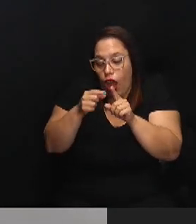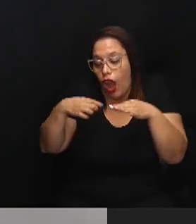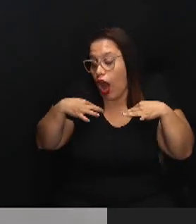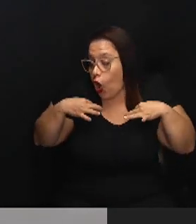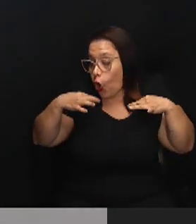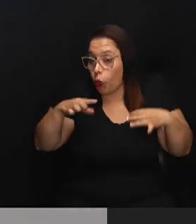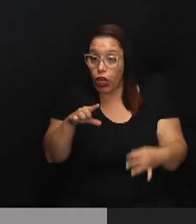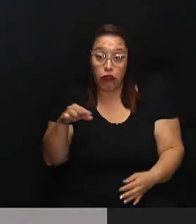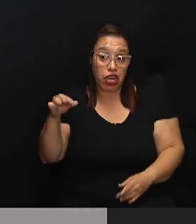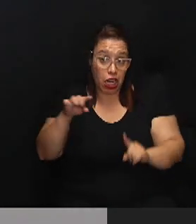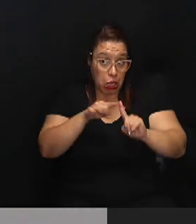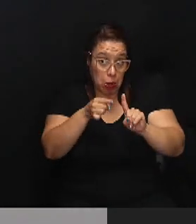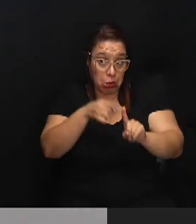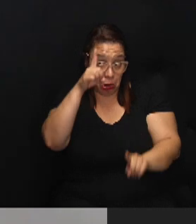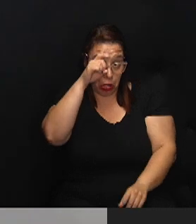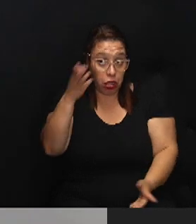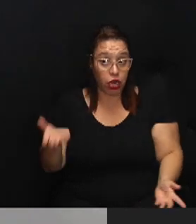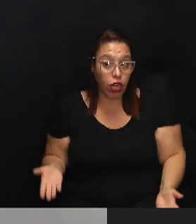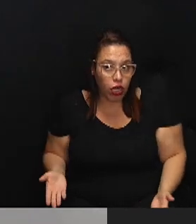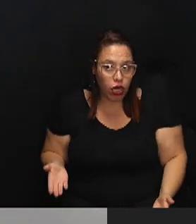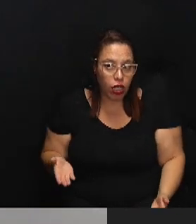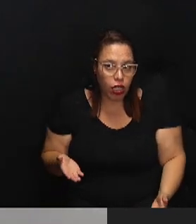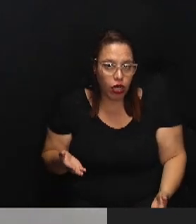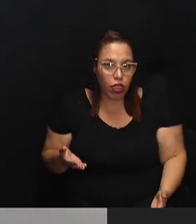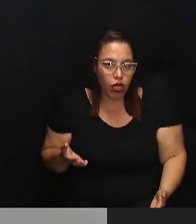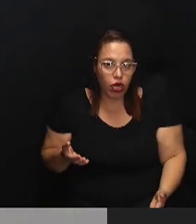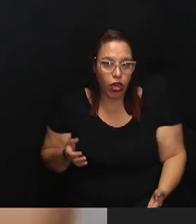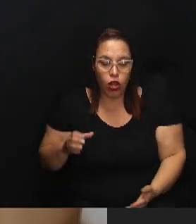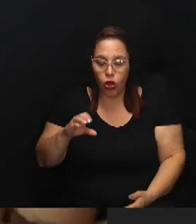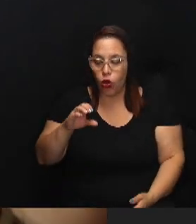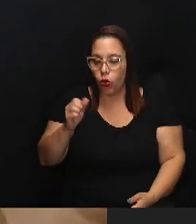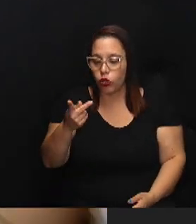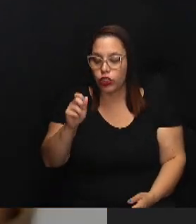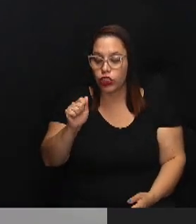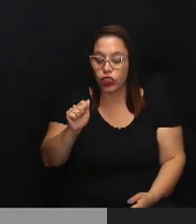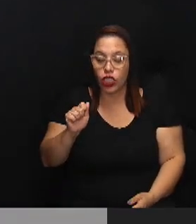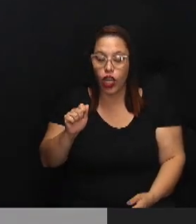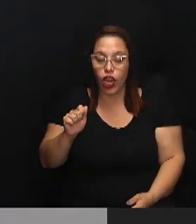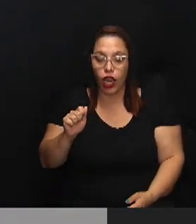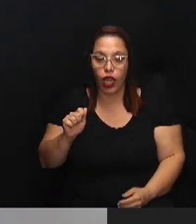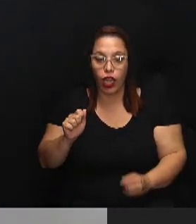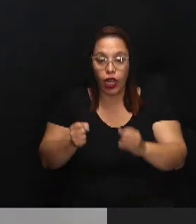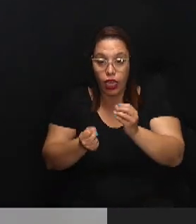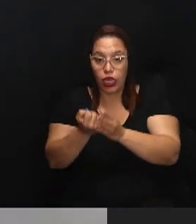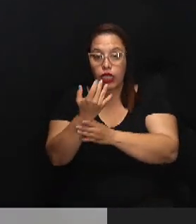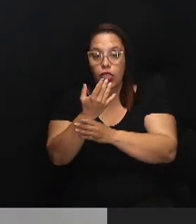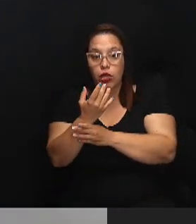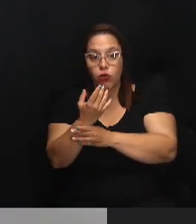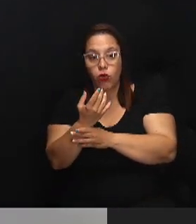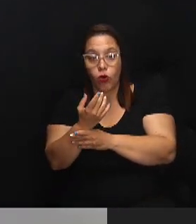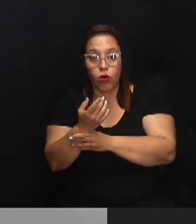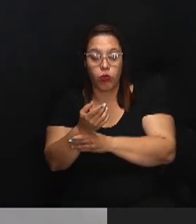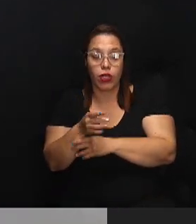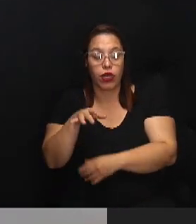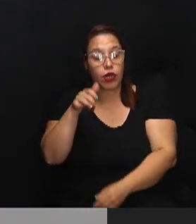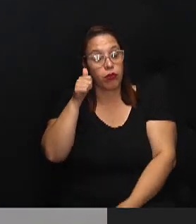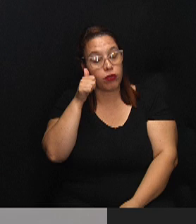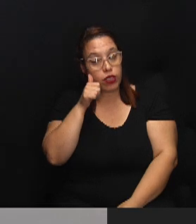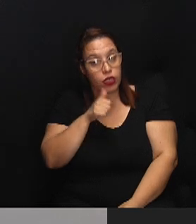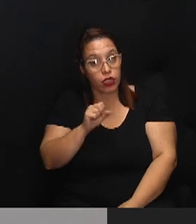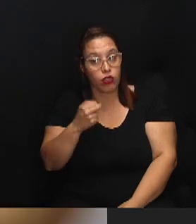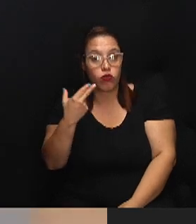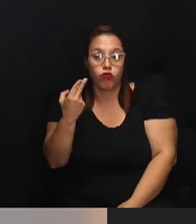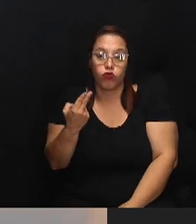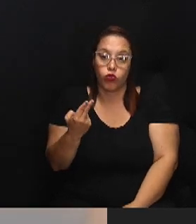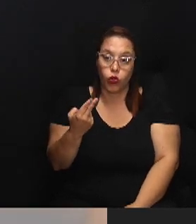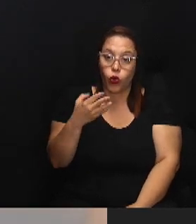da maternidade, né, o chá, revelação. Então, a gente tem todo um contexto aí e,